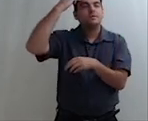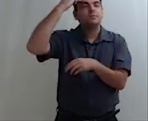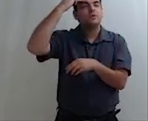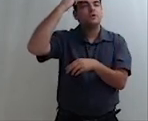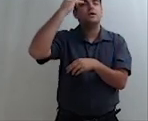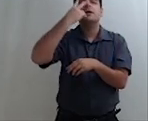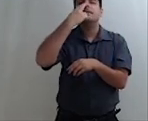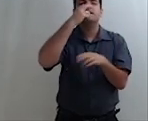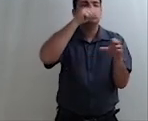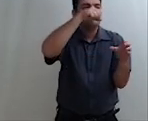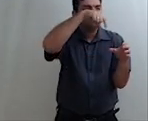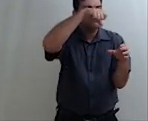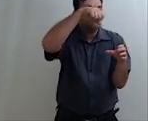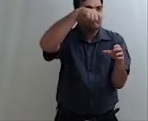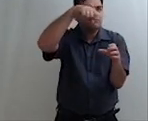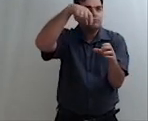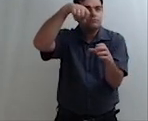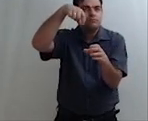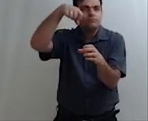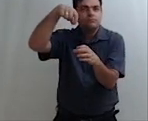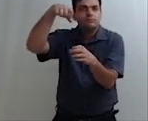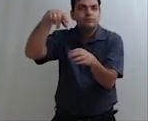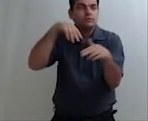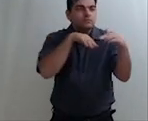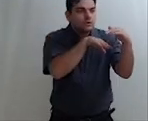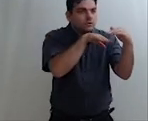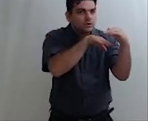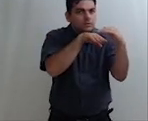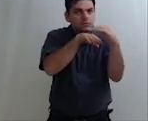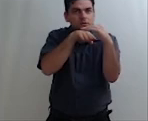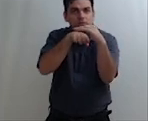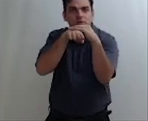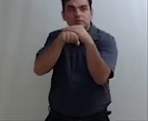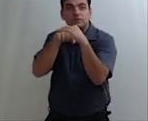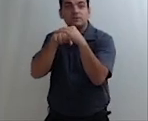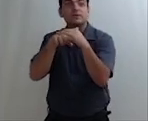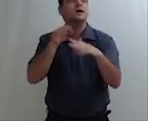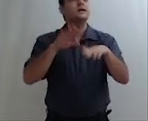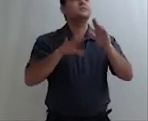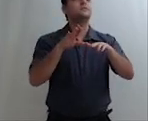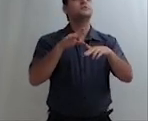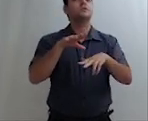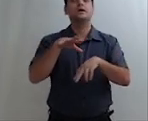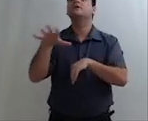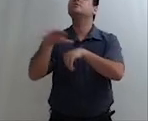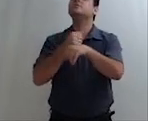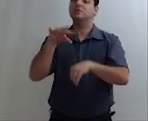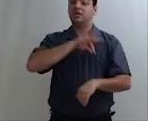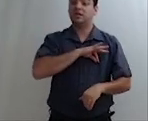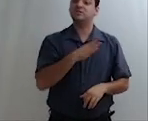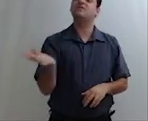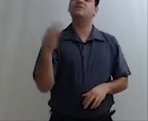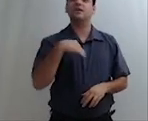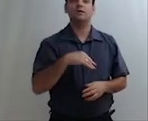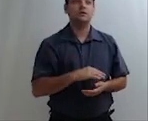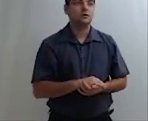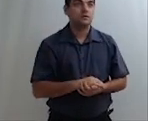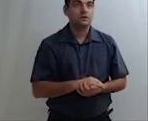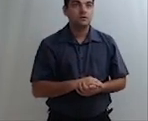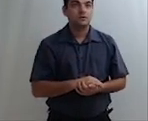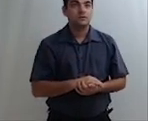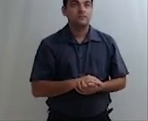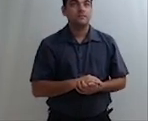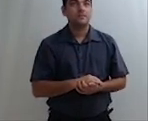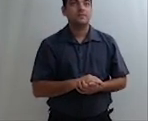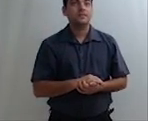episódio então quando a pessoa é instada a ir à delegacia ou pior ainda quando eh a vítima